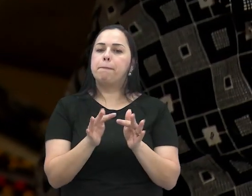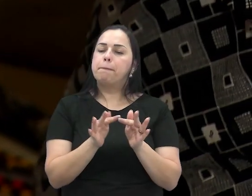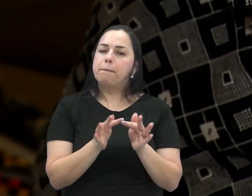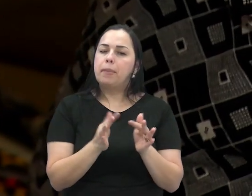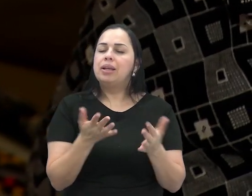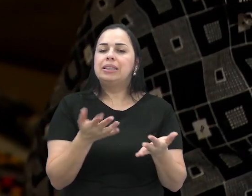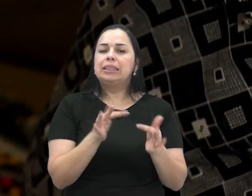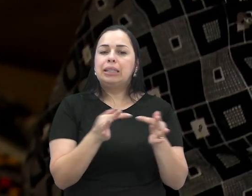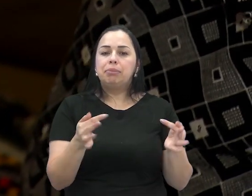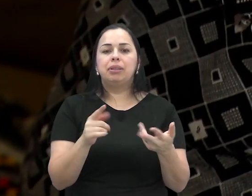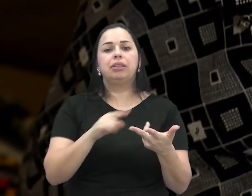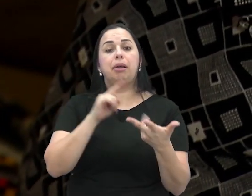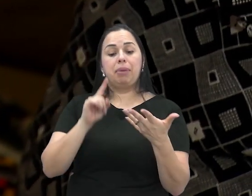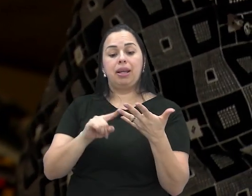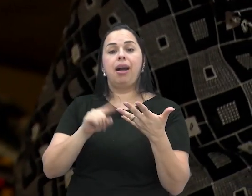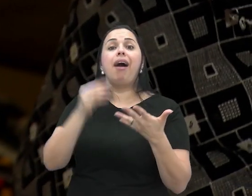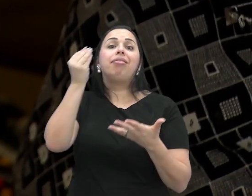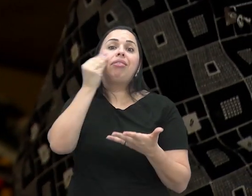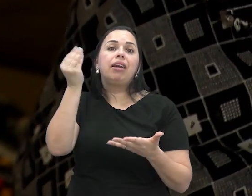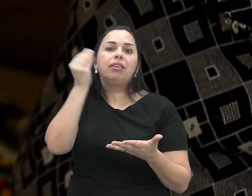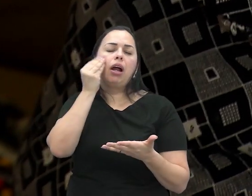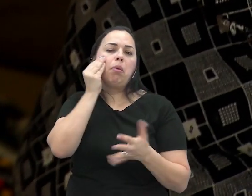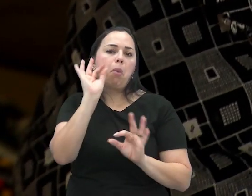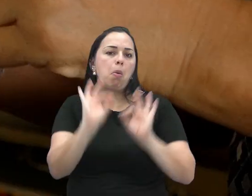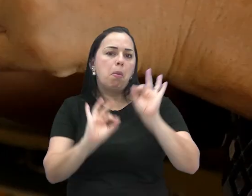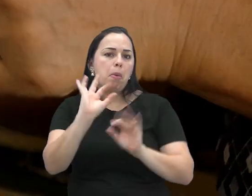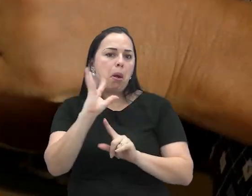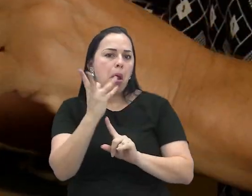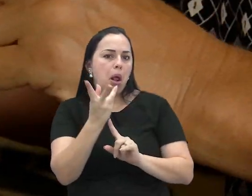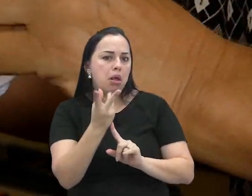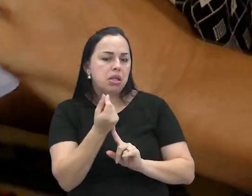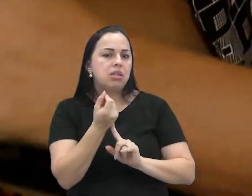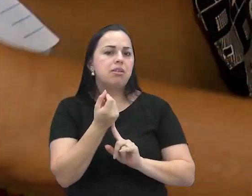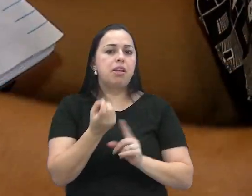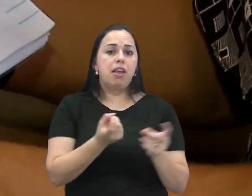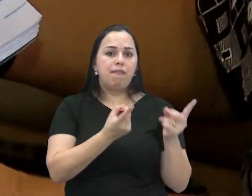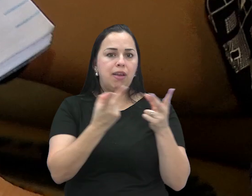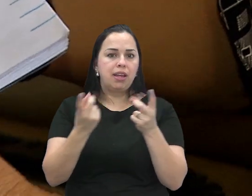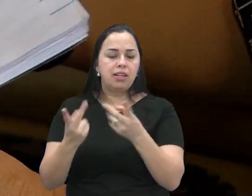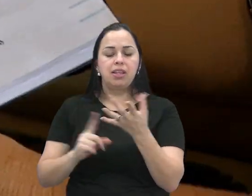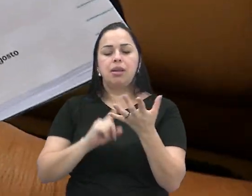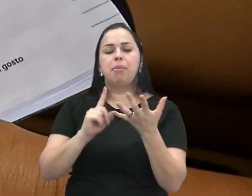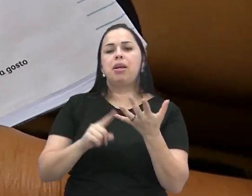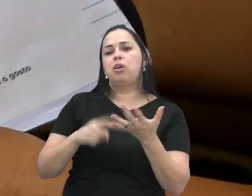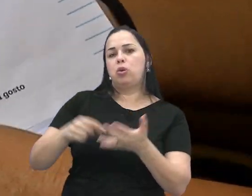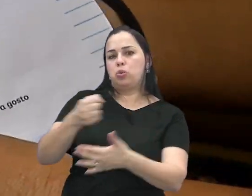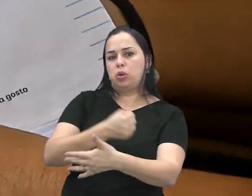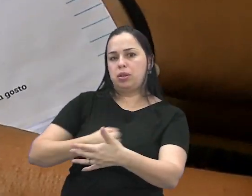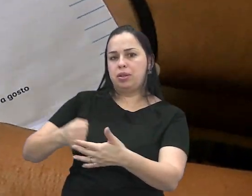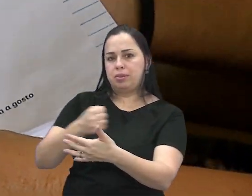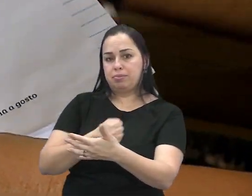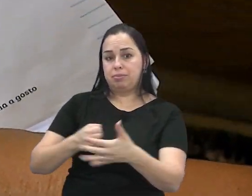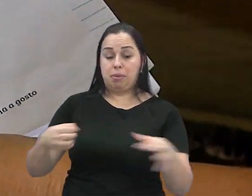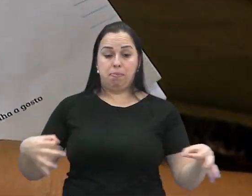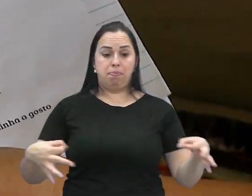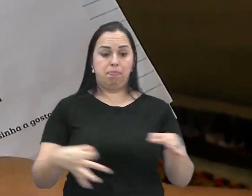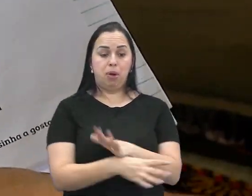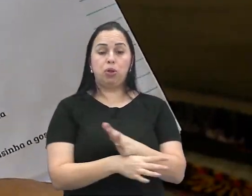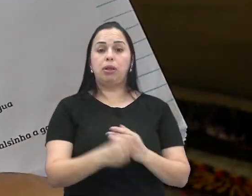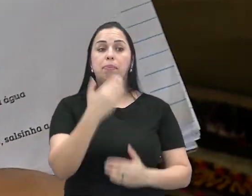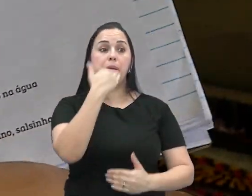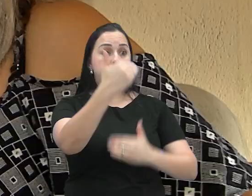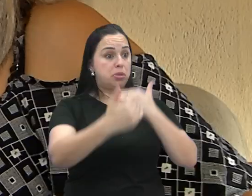busca outras fontes de renda. Faz artesanatos e tem sempre em mãos esse livro de receitas. Pronta para